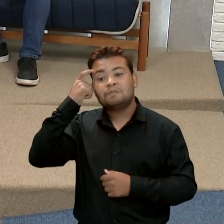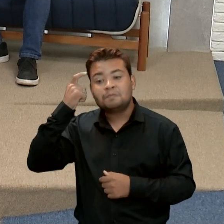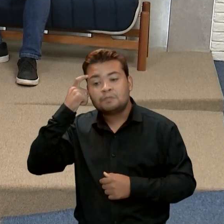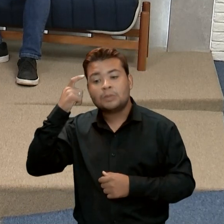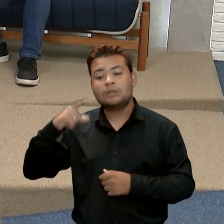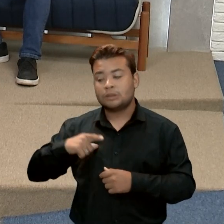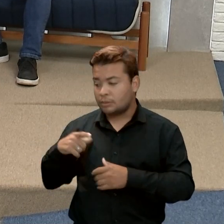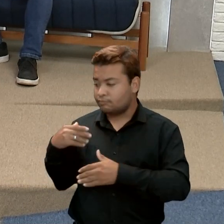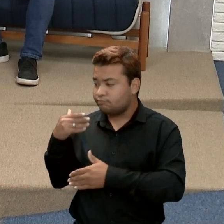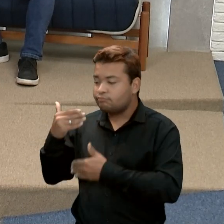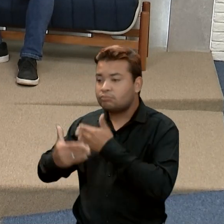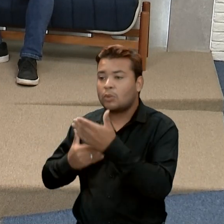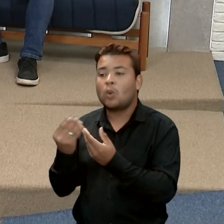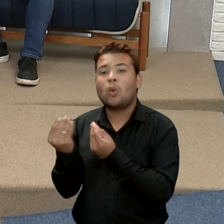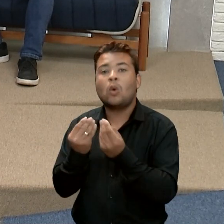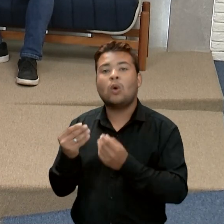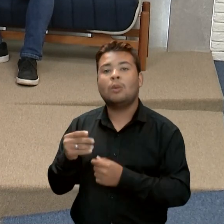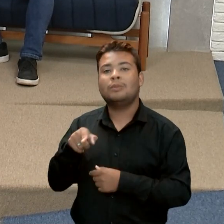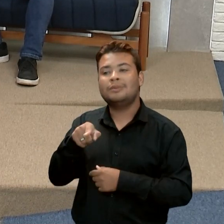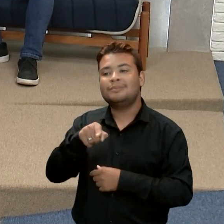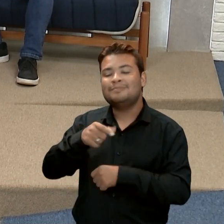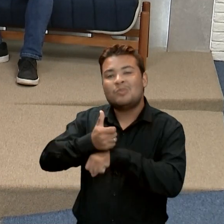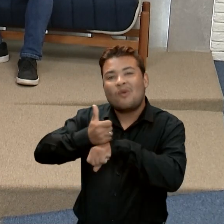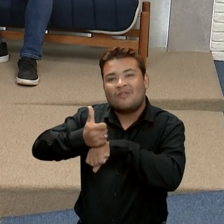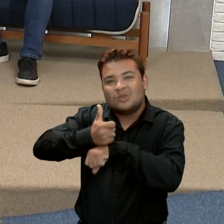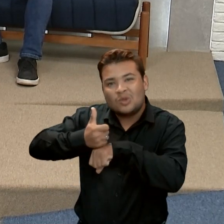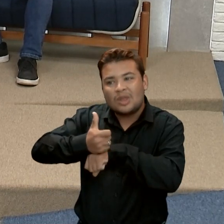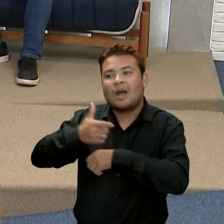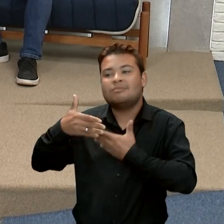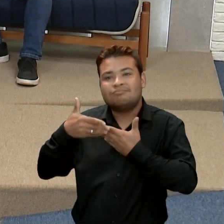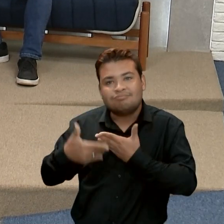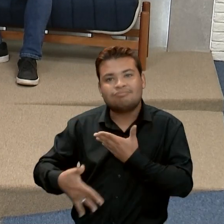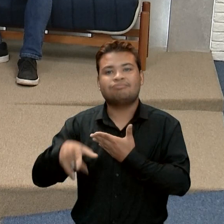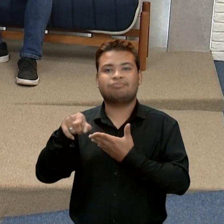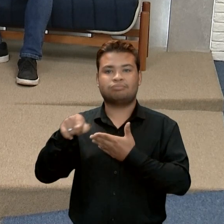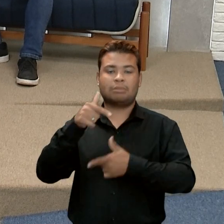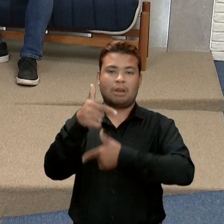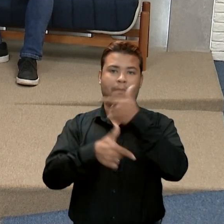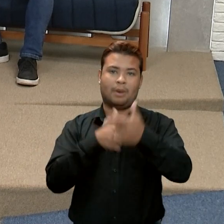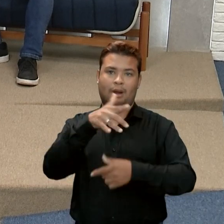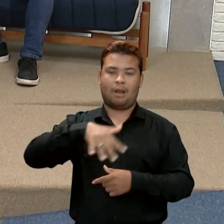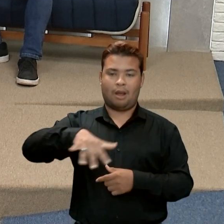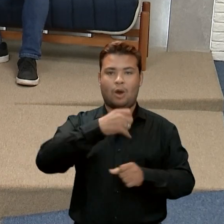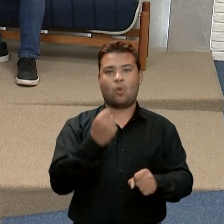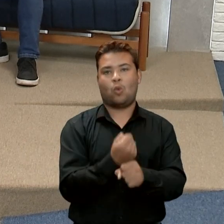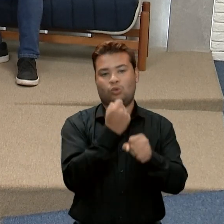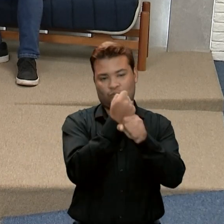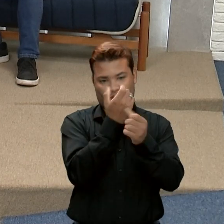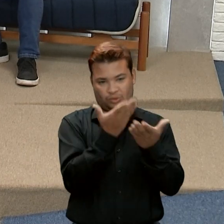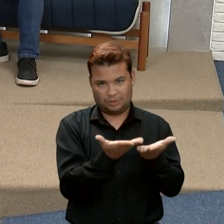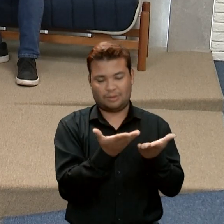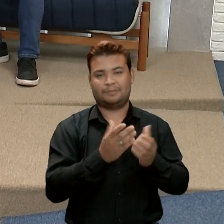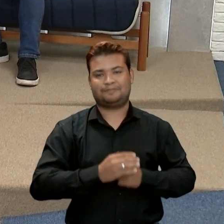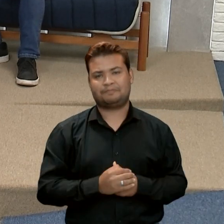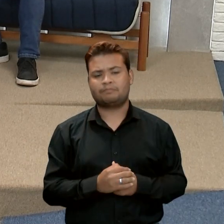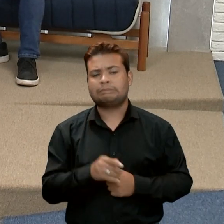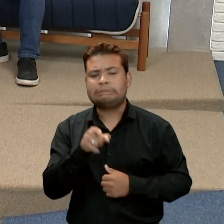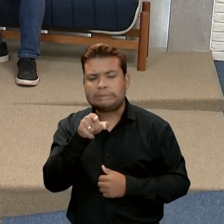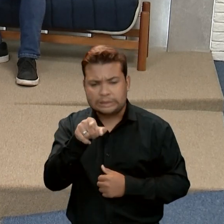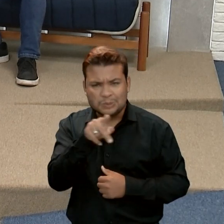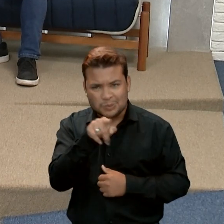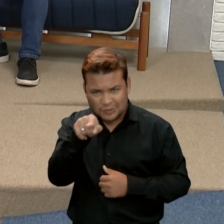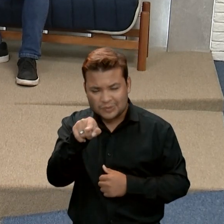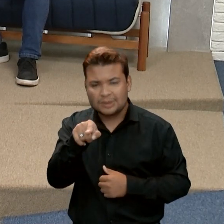formação do profissional que vai para esse mercado, né? O mercado da construção civil. A senhora mesmo falava antes da gente ir